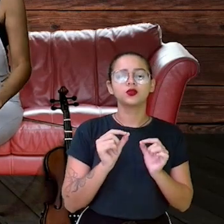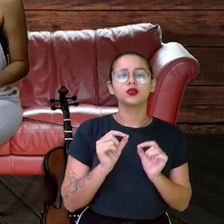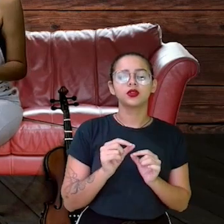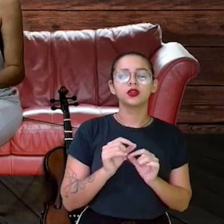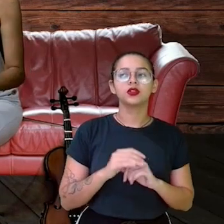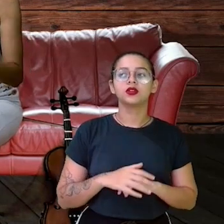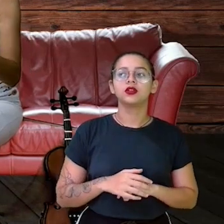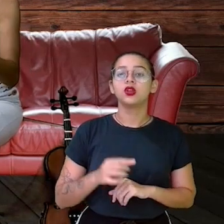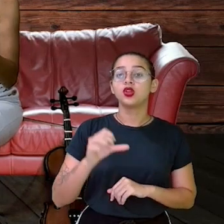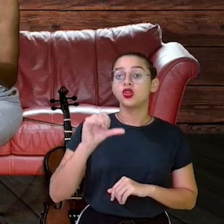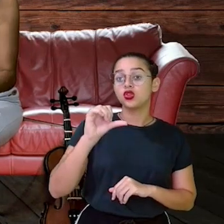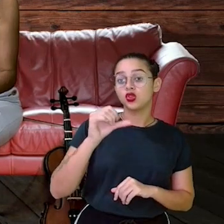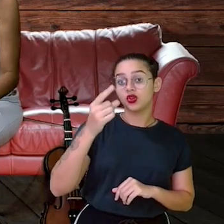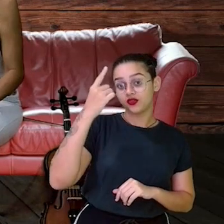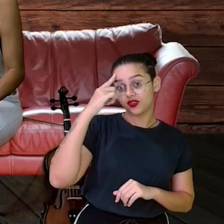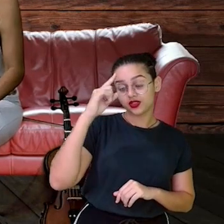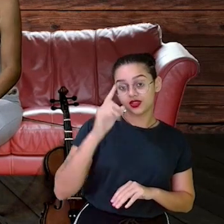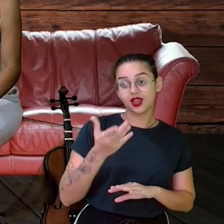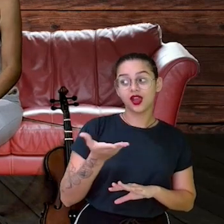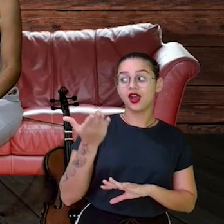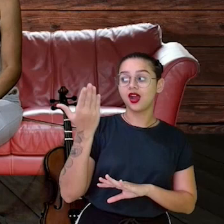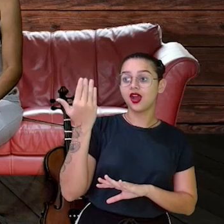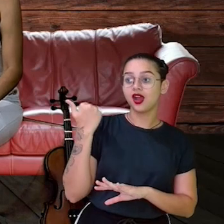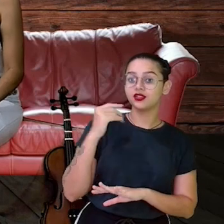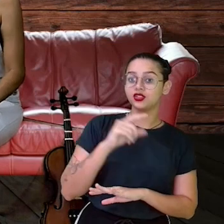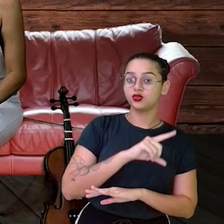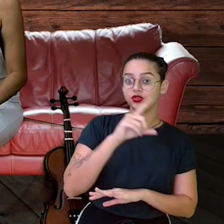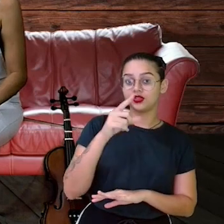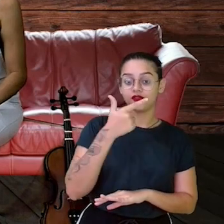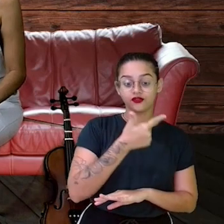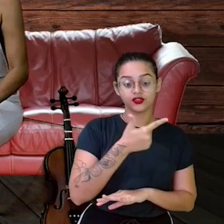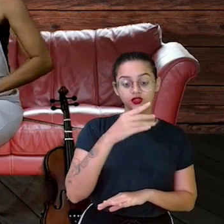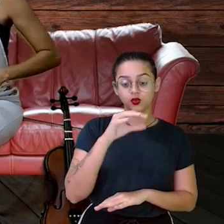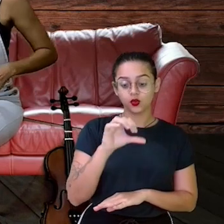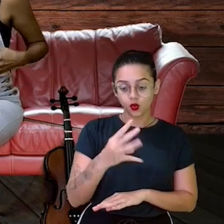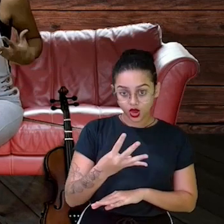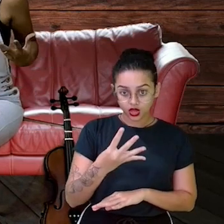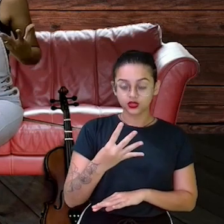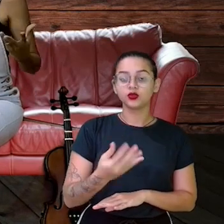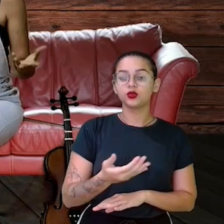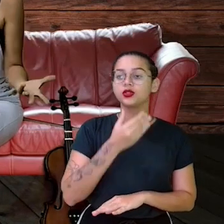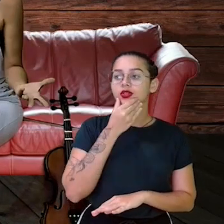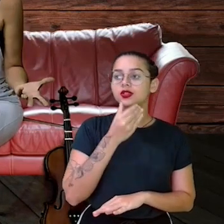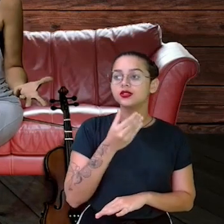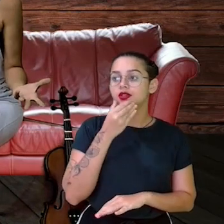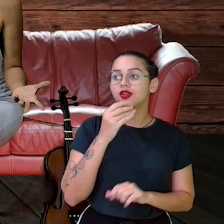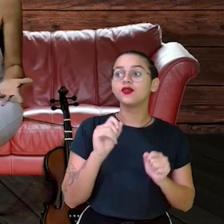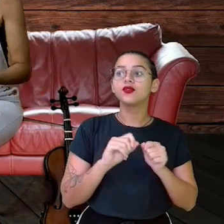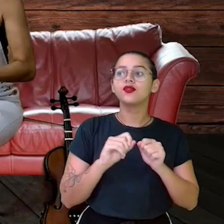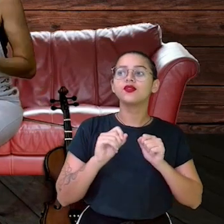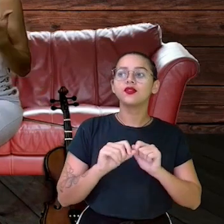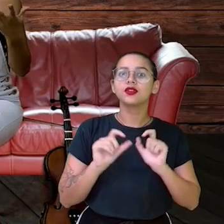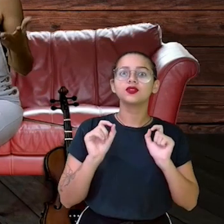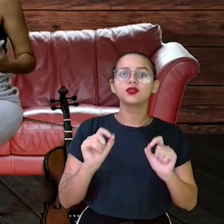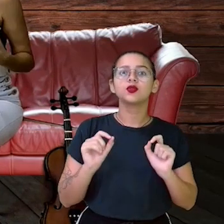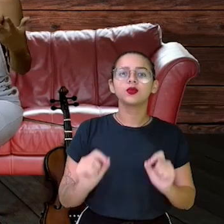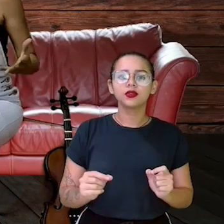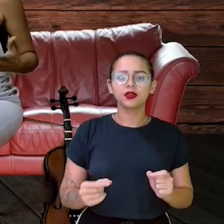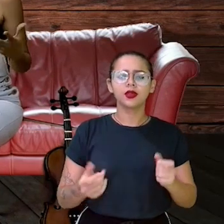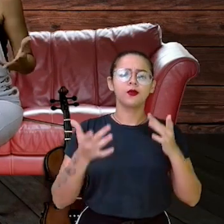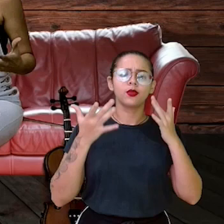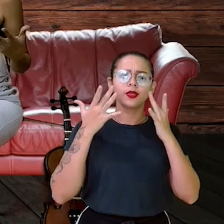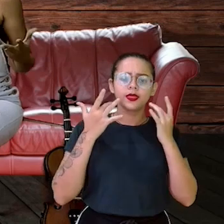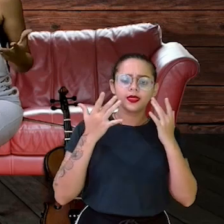9 dias antes do dia 24 de dezembro, olha, eles encenam como foi